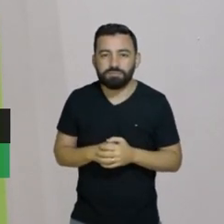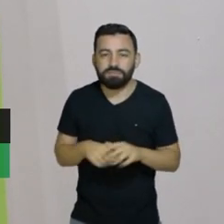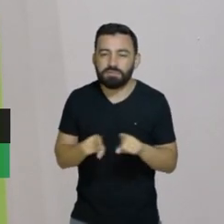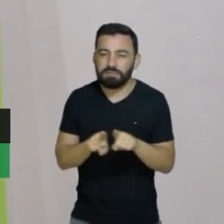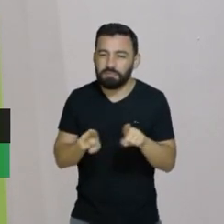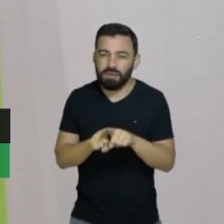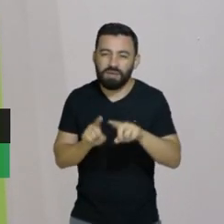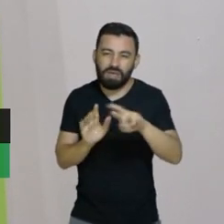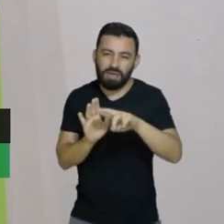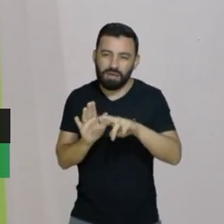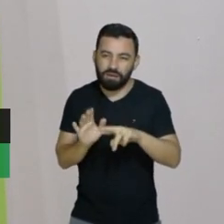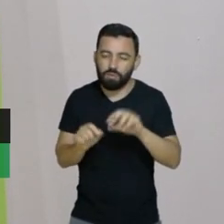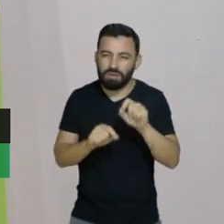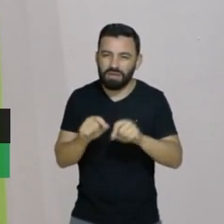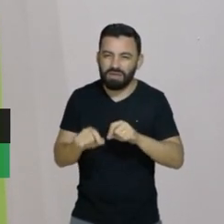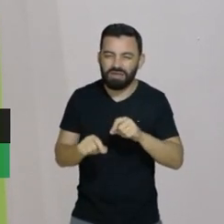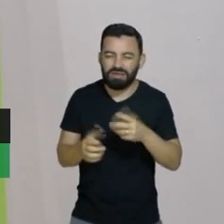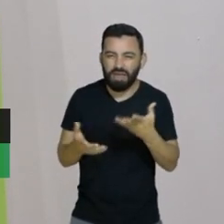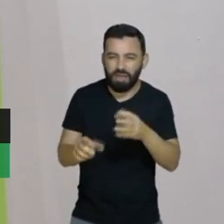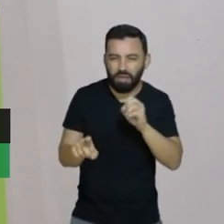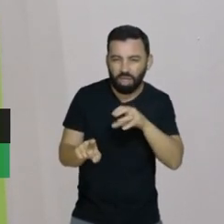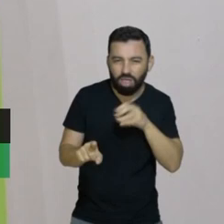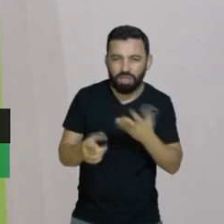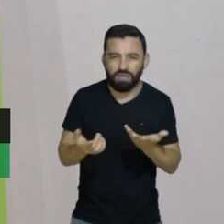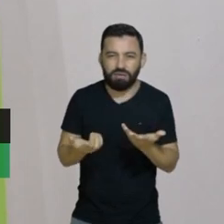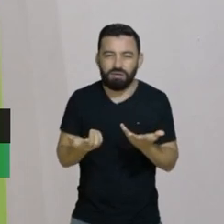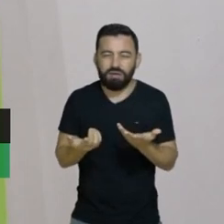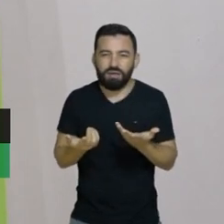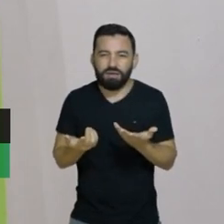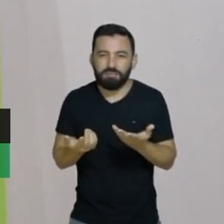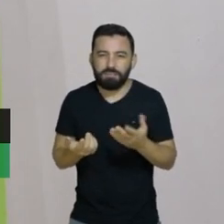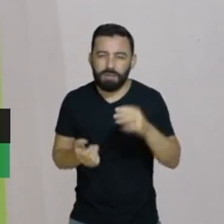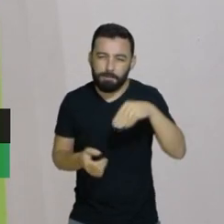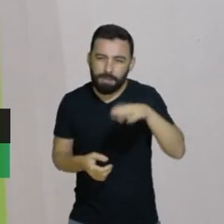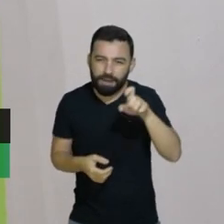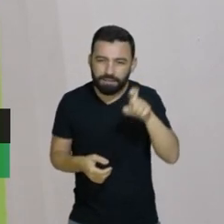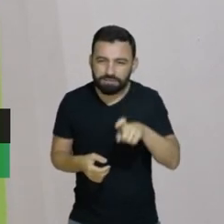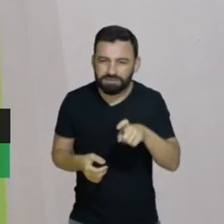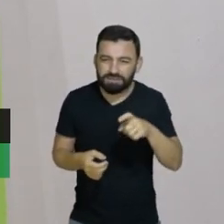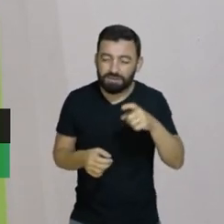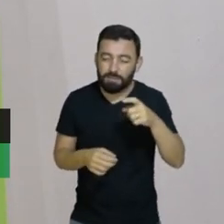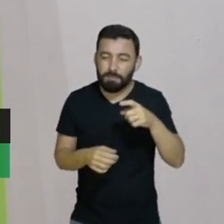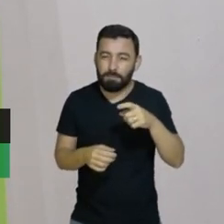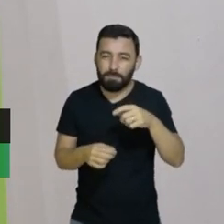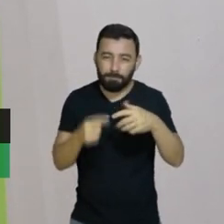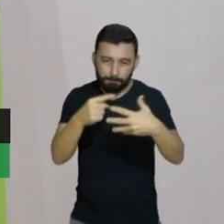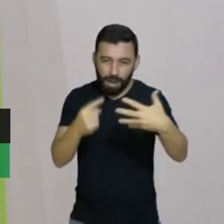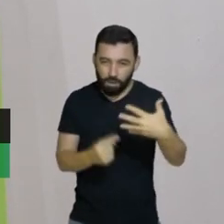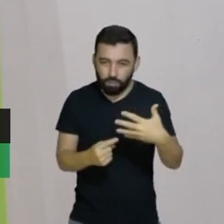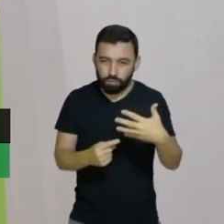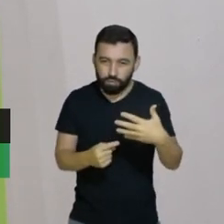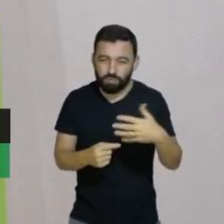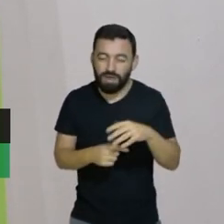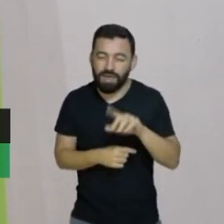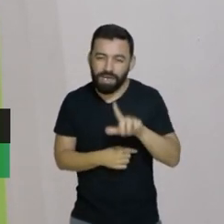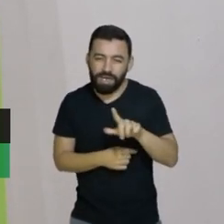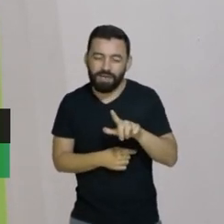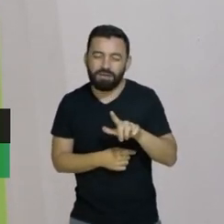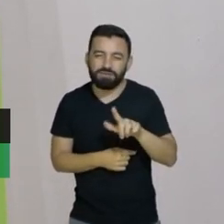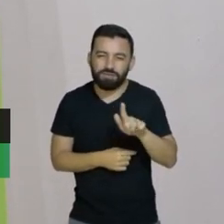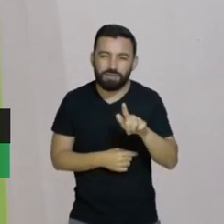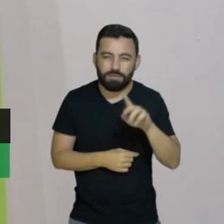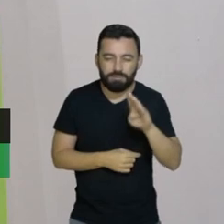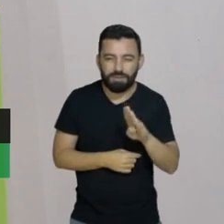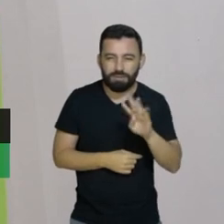diretrizes educacionais doutrinadoras, ideologia marxista, muitas vezes as pautas também do movimento LGBTQ e mais,